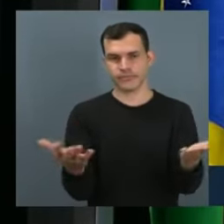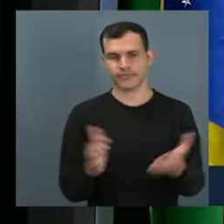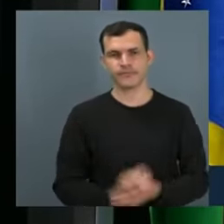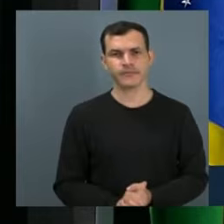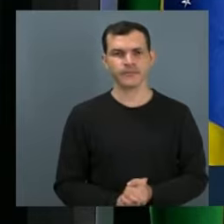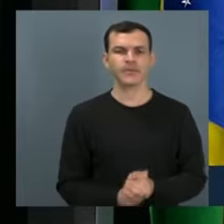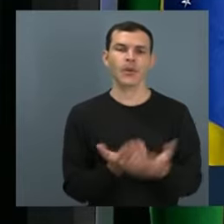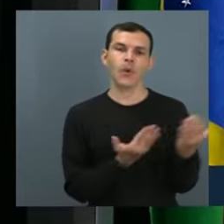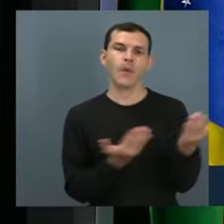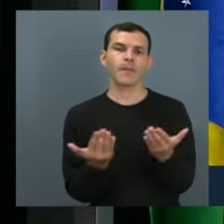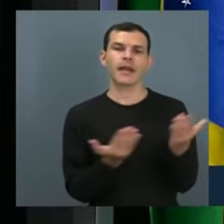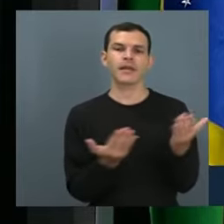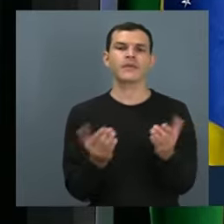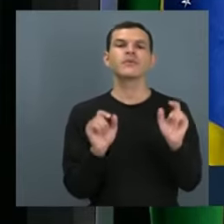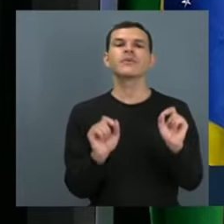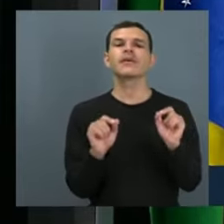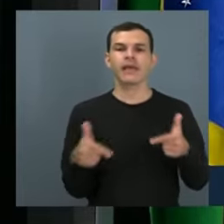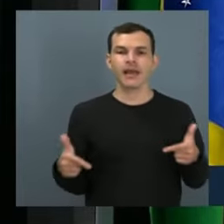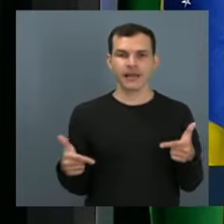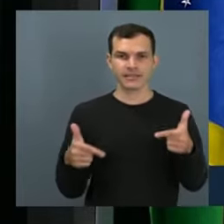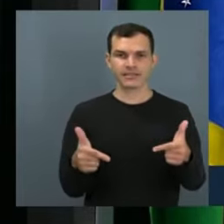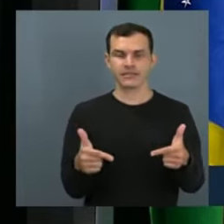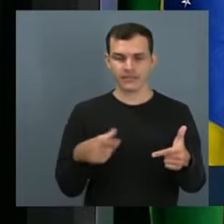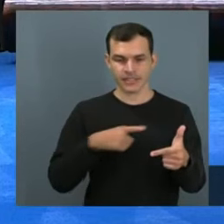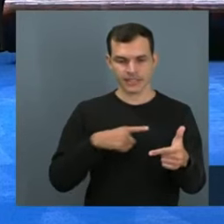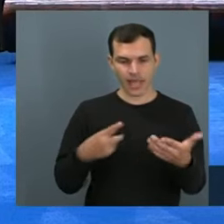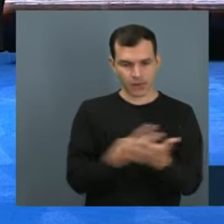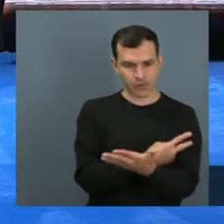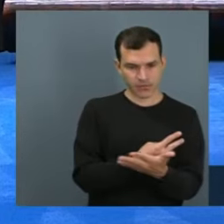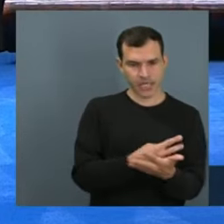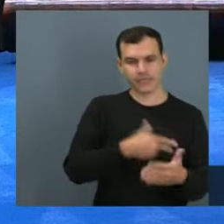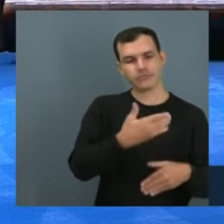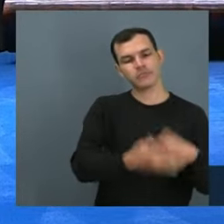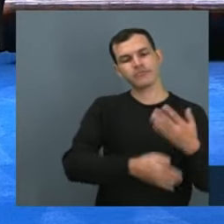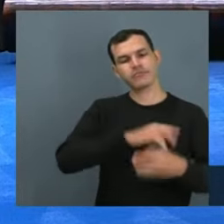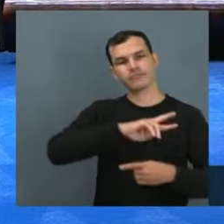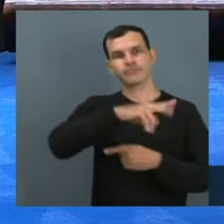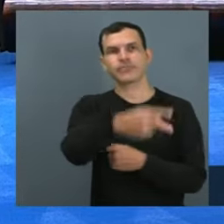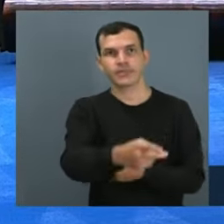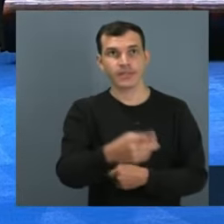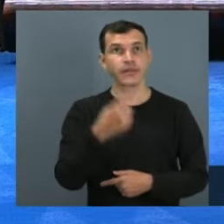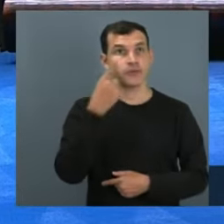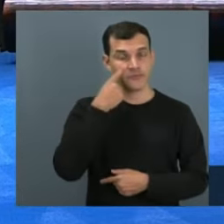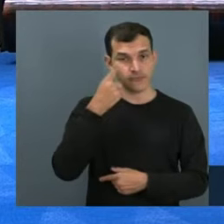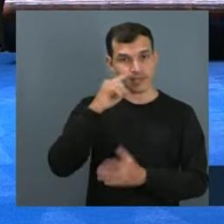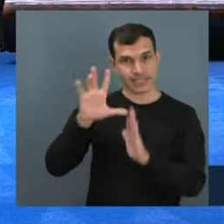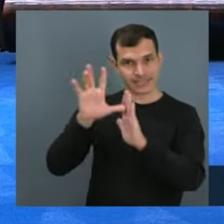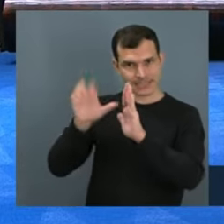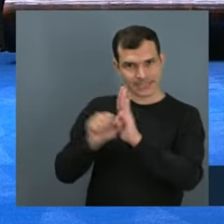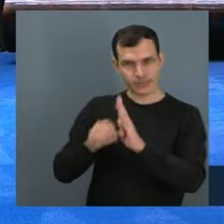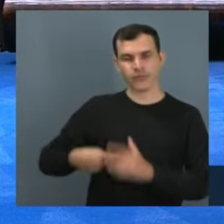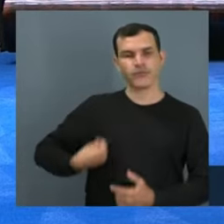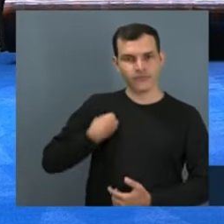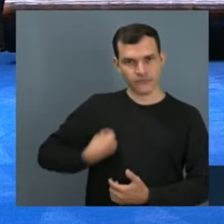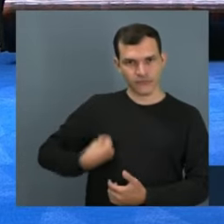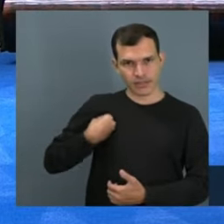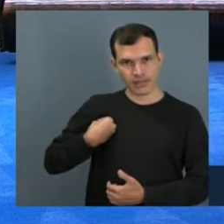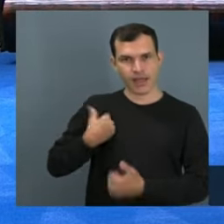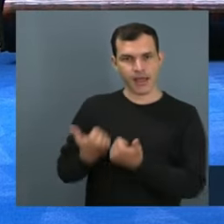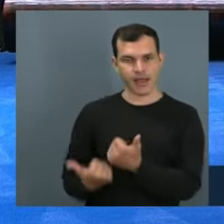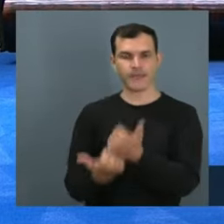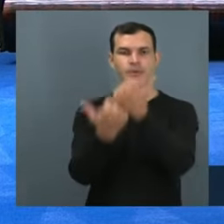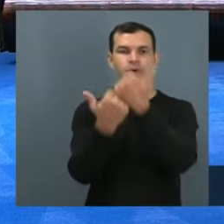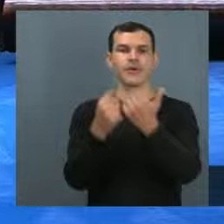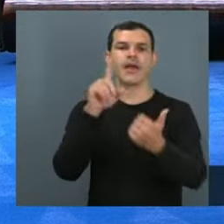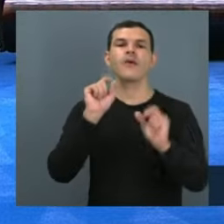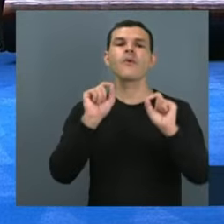Presidente, muito obrigado pela tolerância. Está aqui o símbolo, ó. O símbolo Provida. Símbolo Provida é esse bebê com